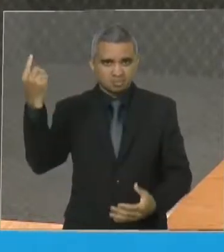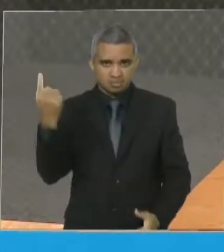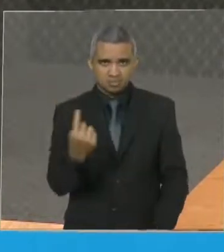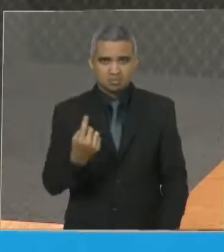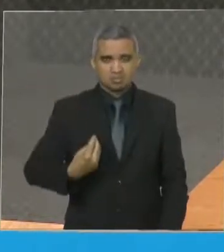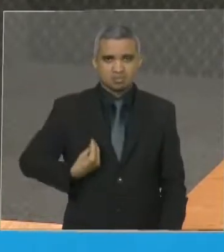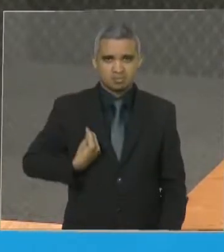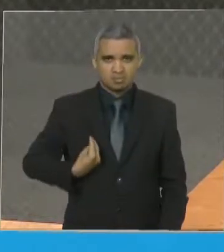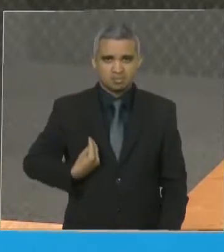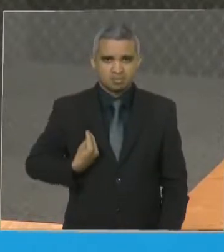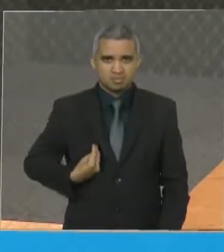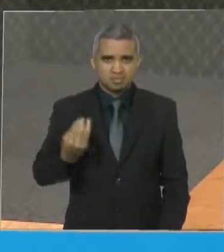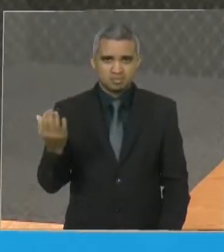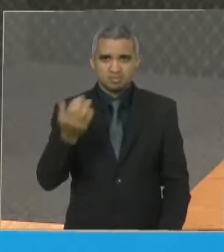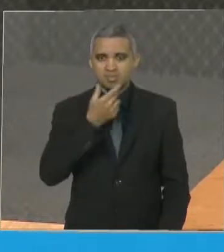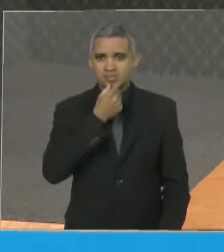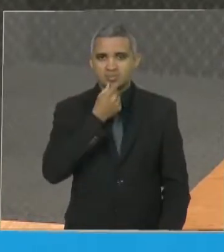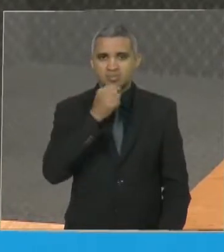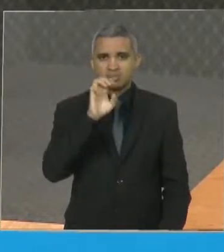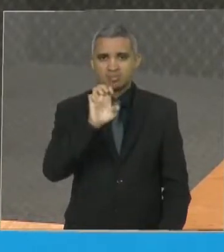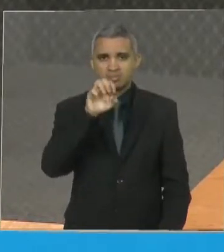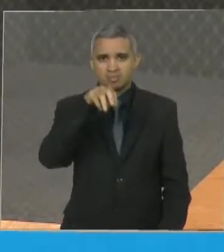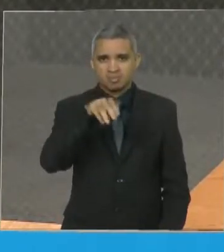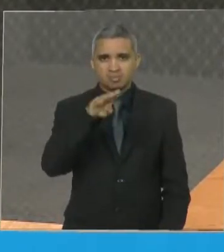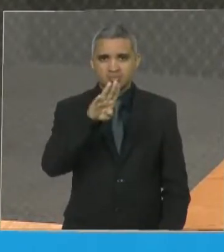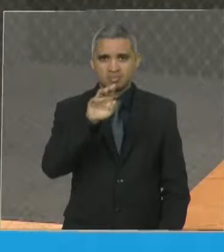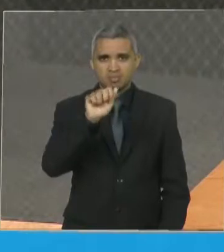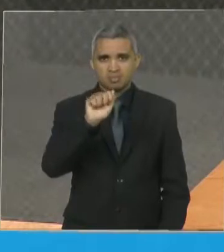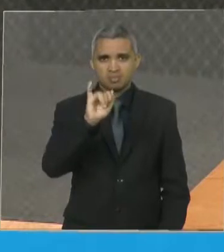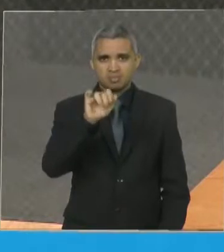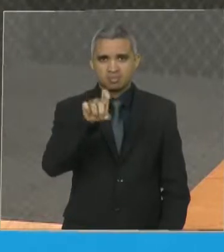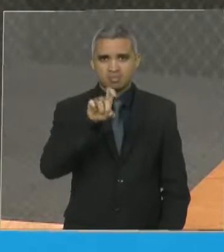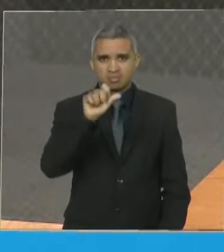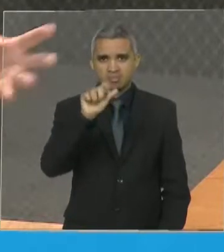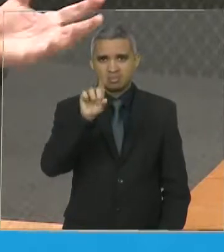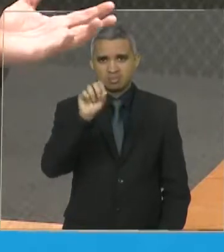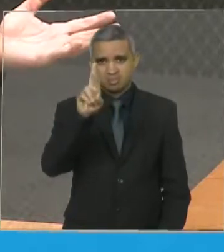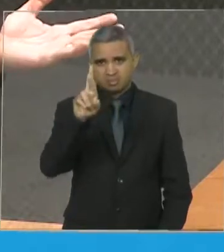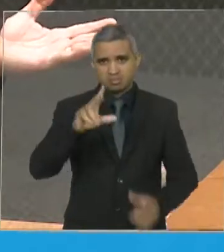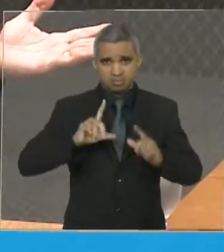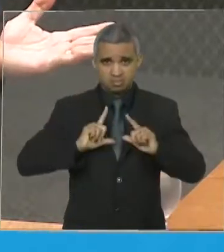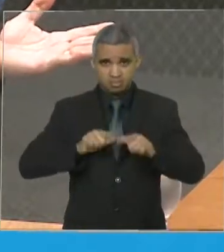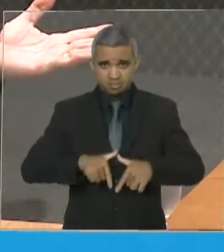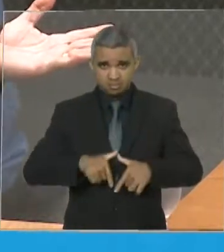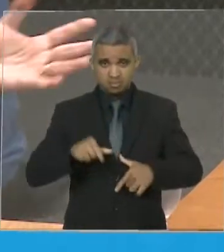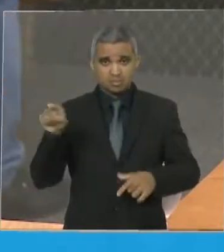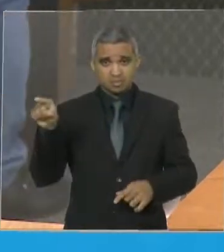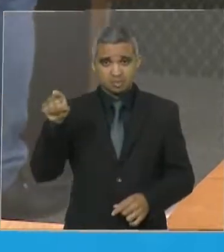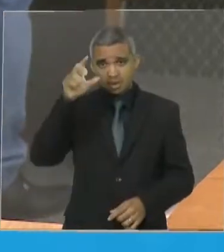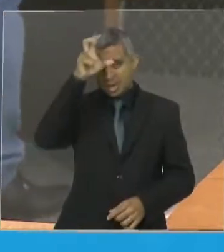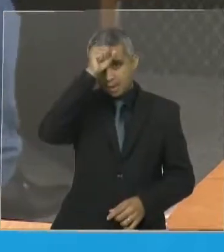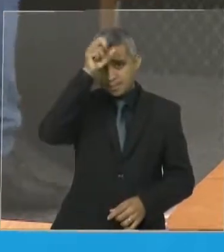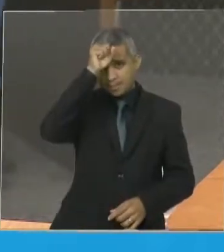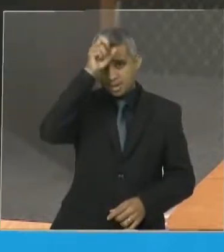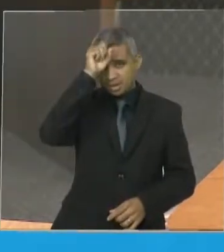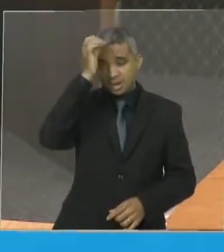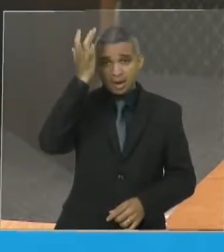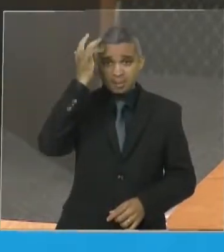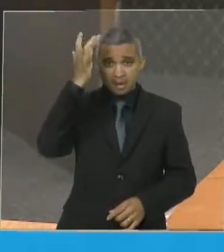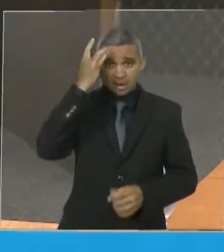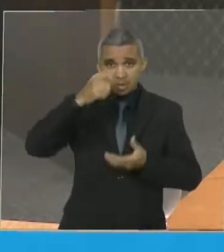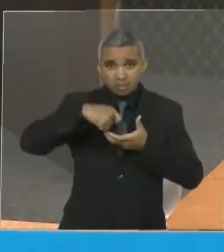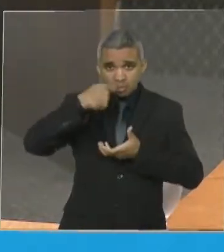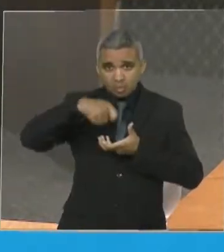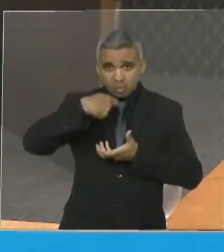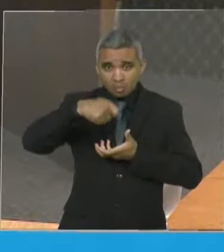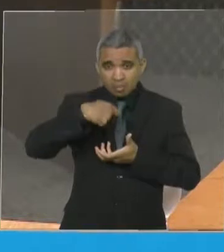Maranhão a sua segunda pátria aqui no Brasil. Ele vai aprender a comer panelada amanhã lá em Imperatriz, está